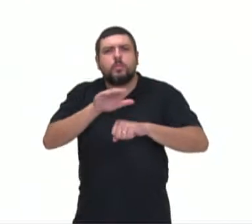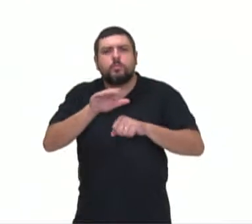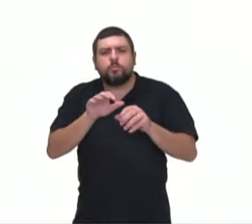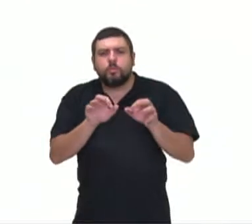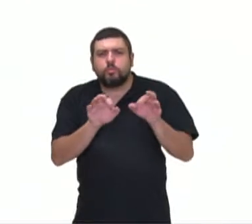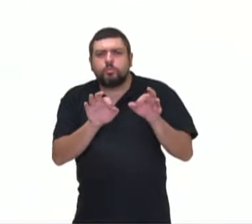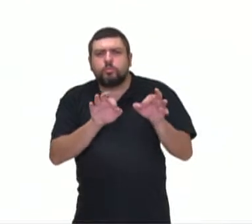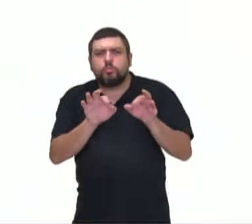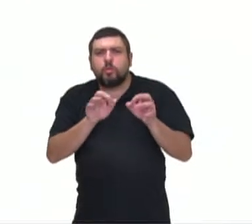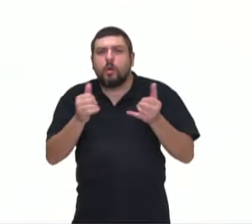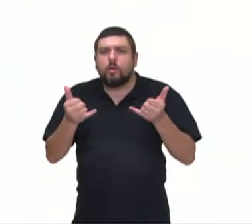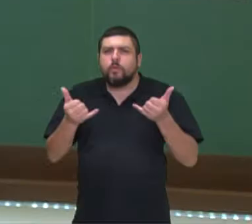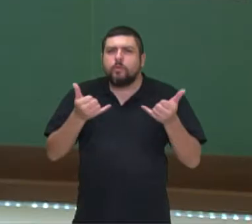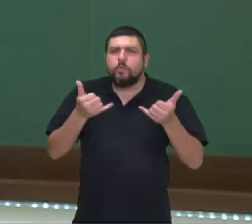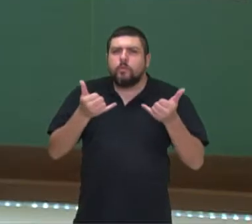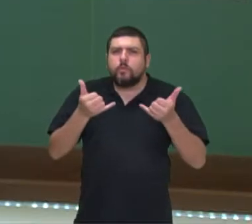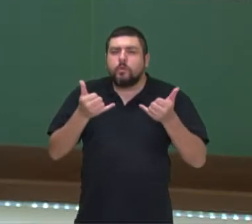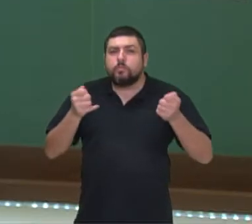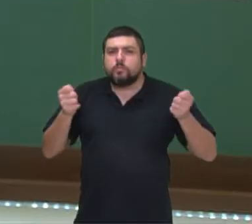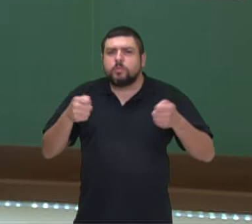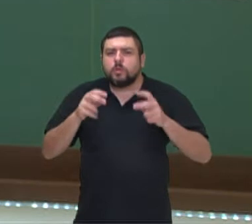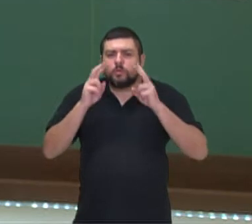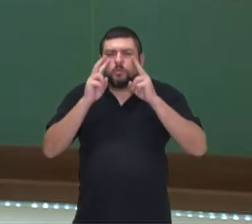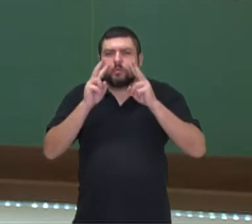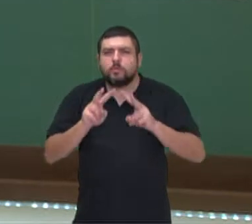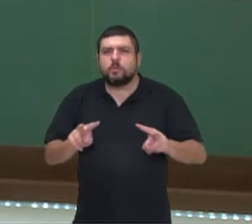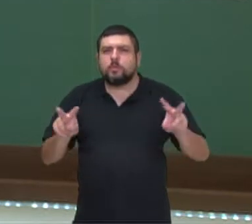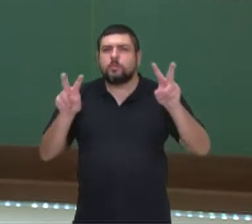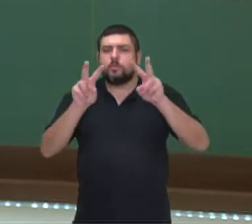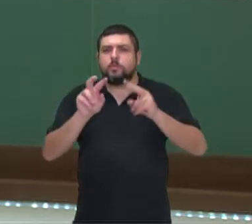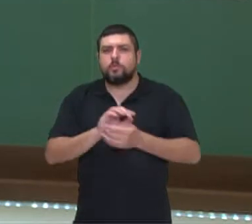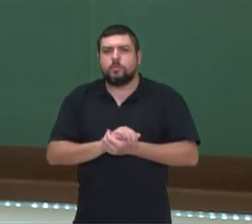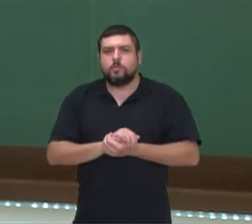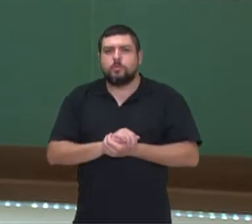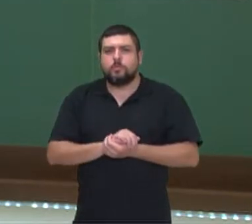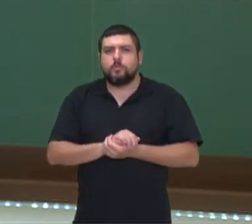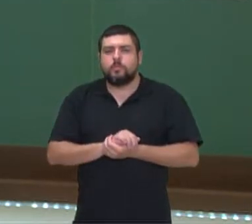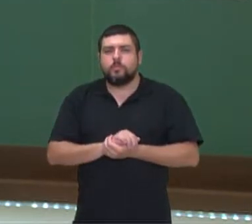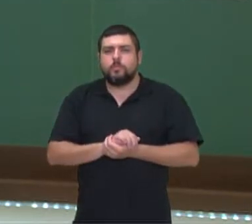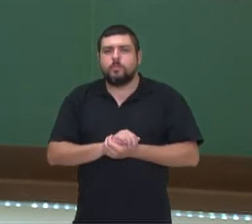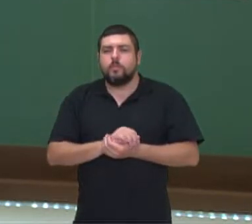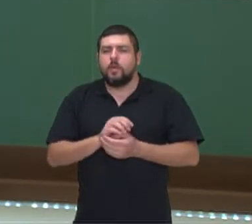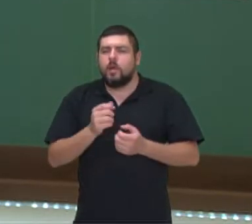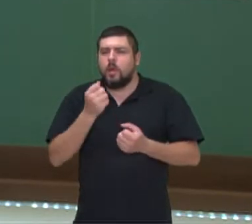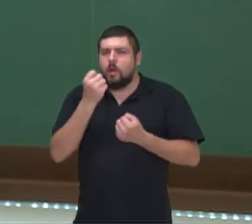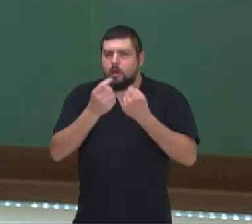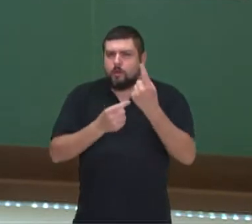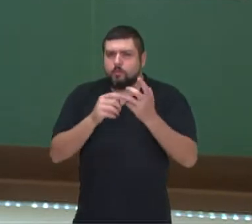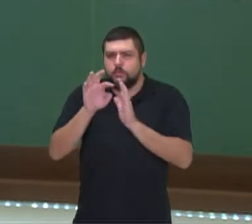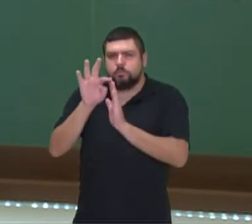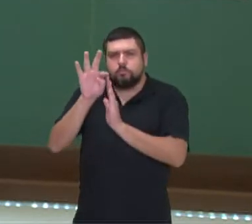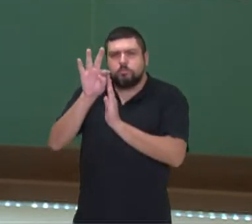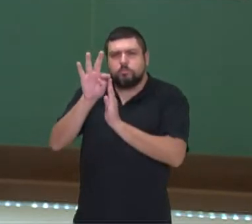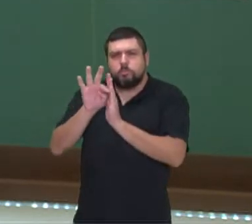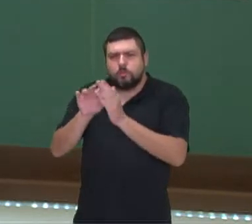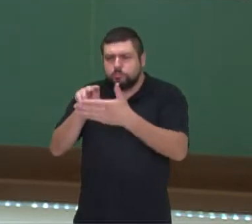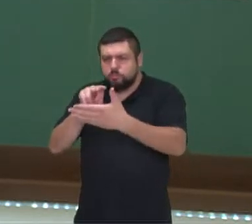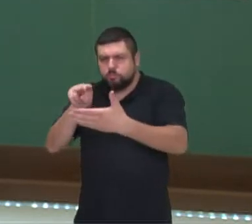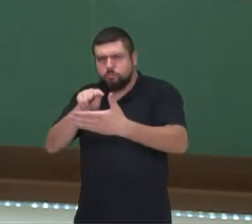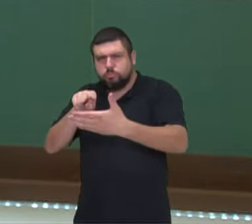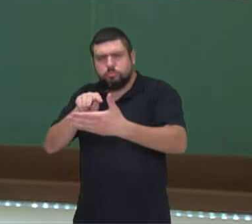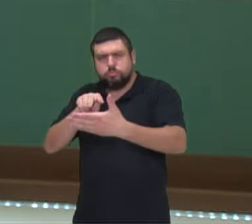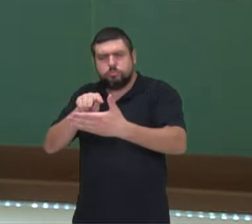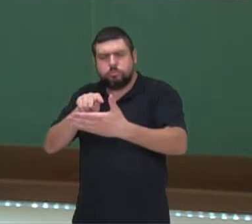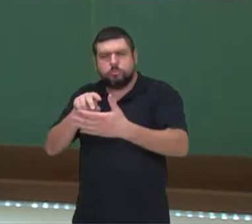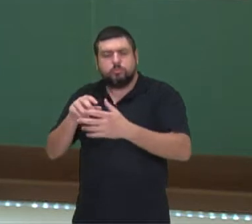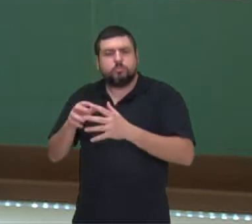Isso mesmo! Algumas informações, quando elas estão lá no texto, fica aquele texto carregado, você não consegue, às